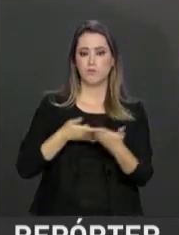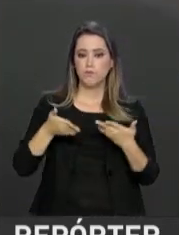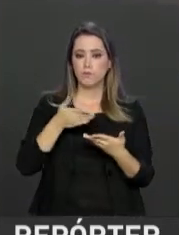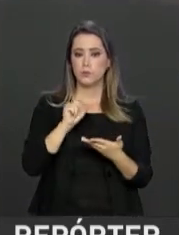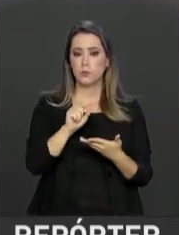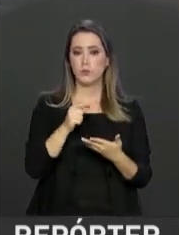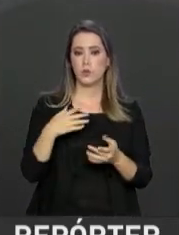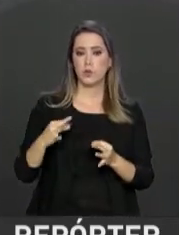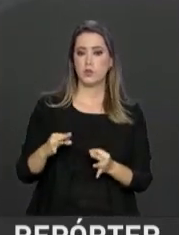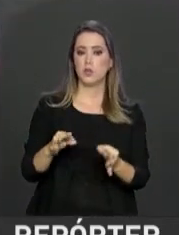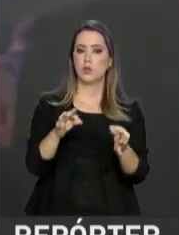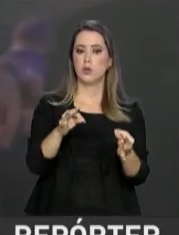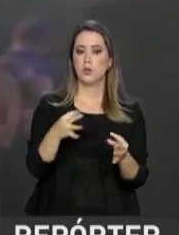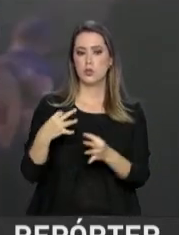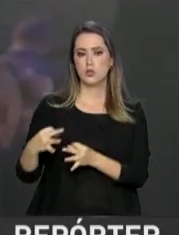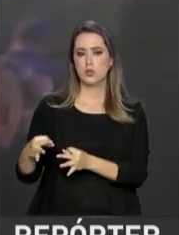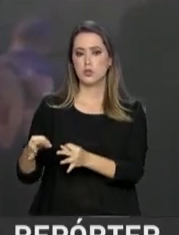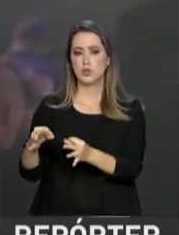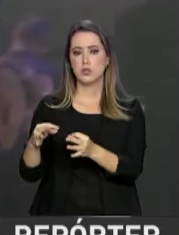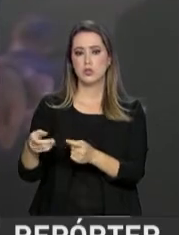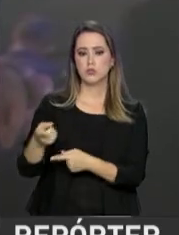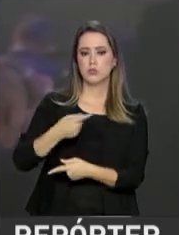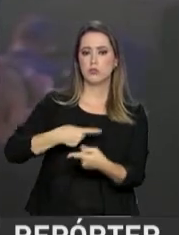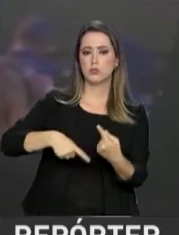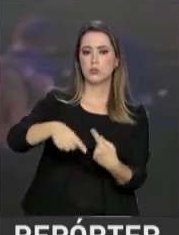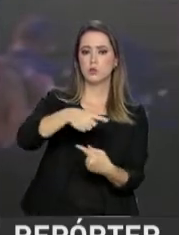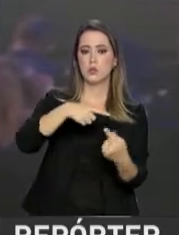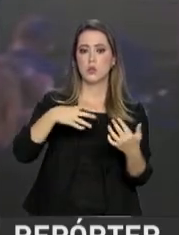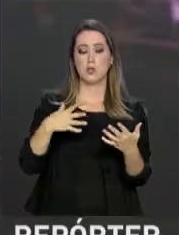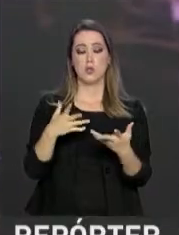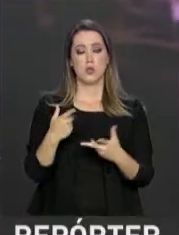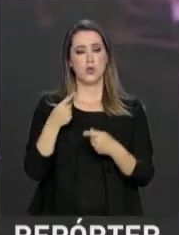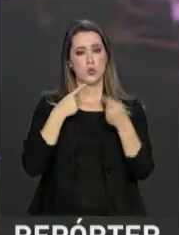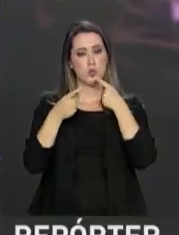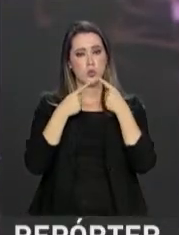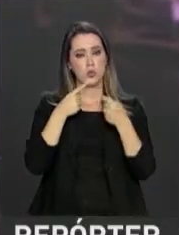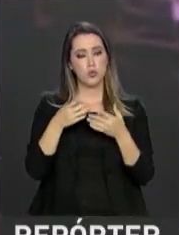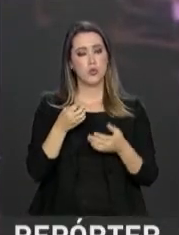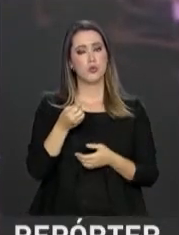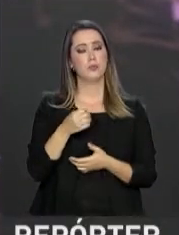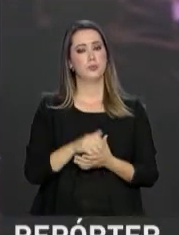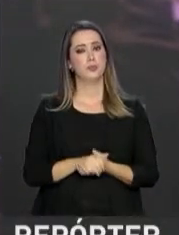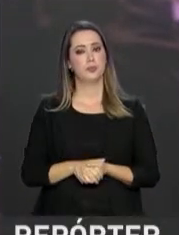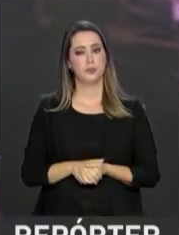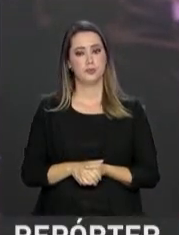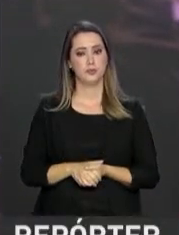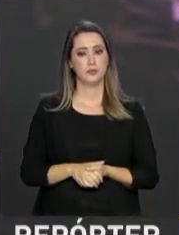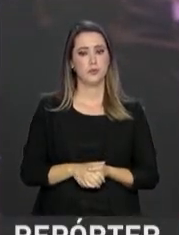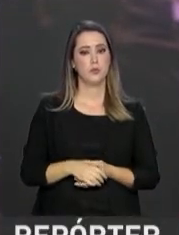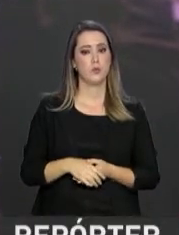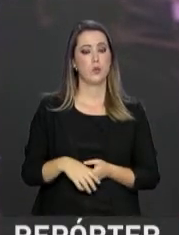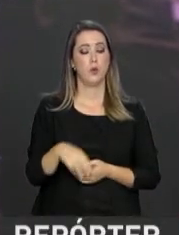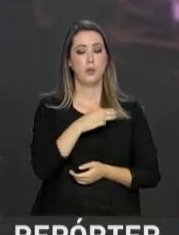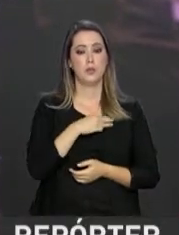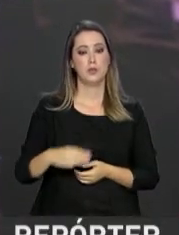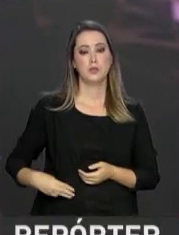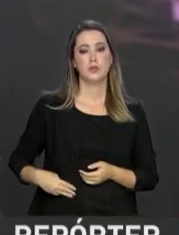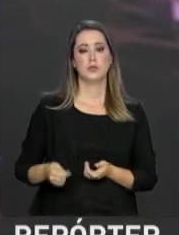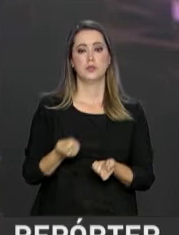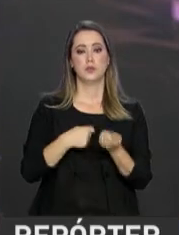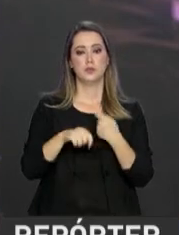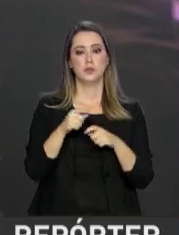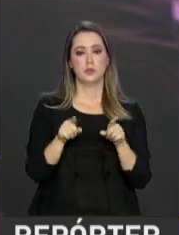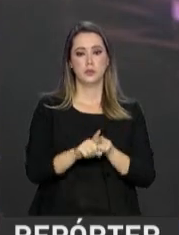de tecnologia, inovações e tal, e discutir muito, né? O ministro da Fazenda, Henrique Meirelles, também participou do